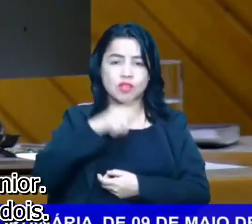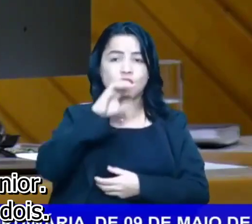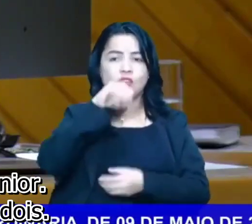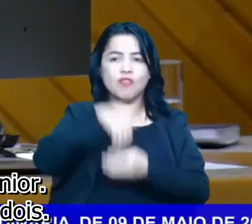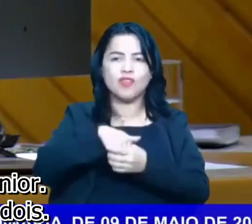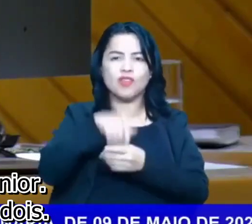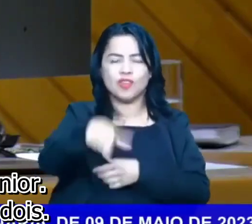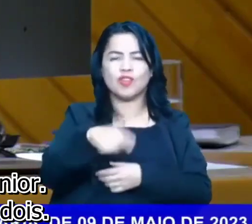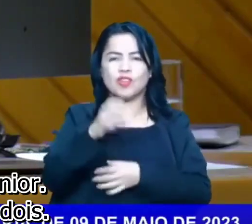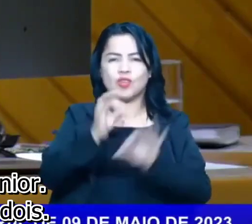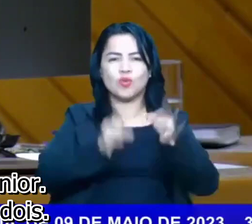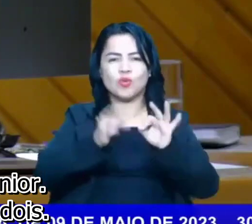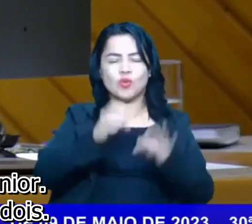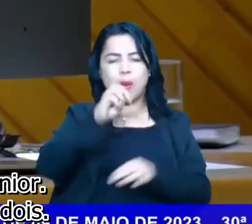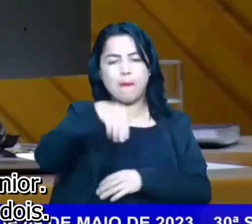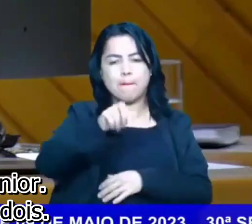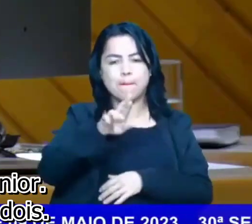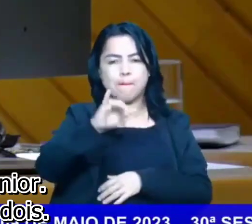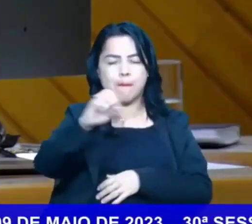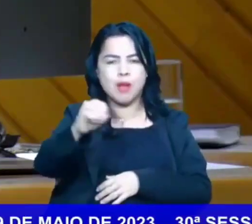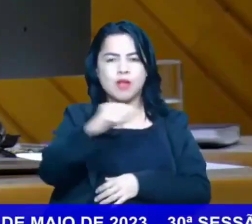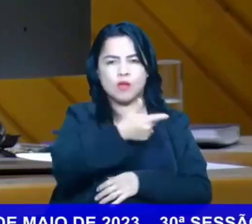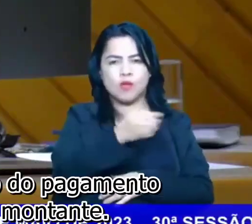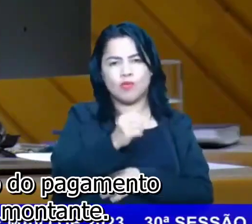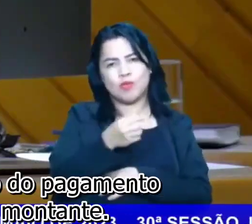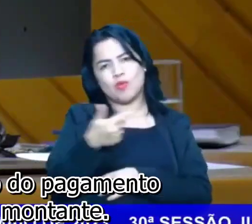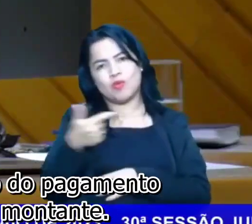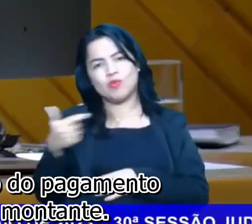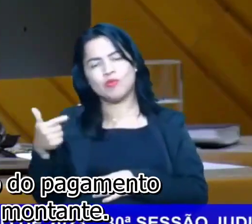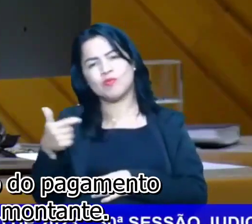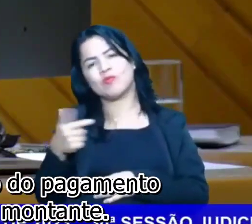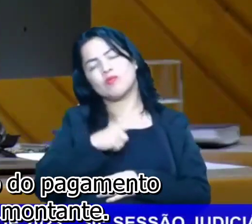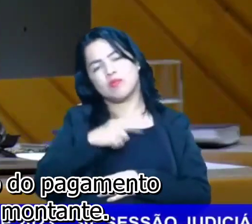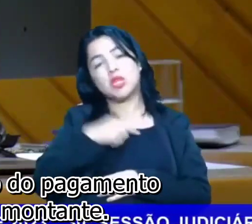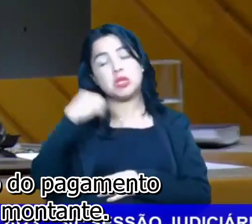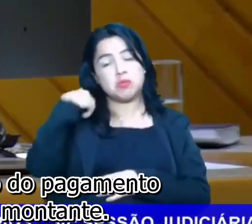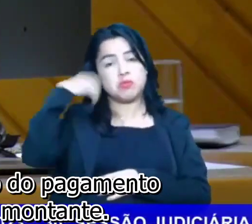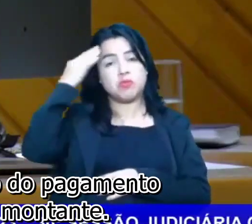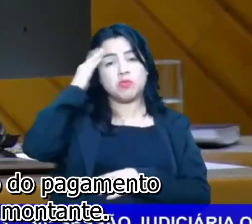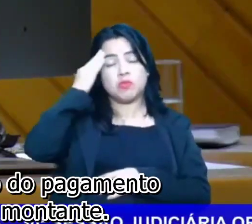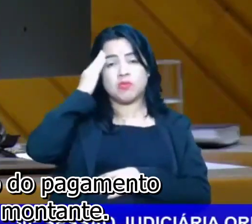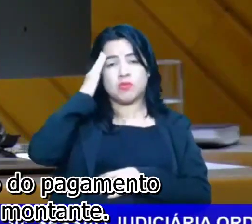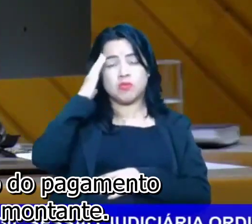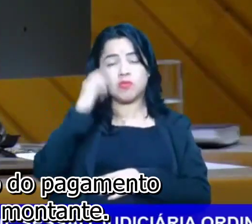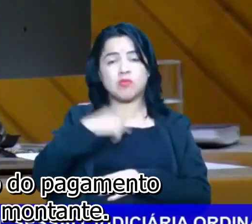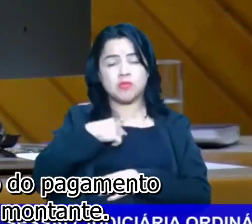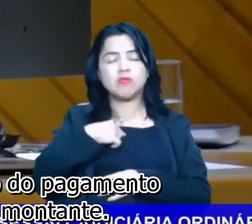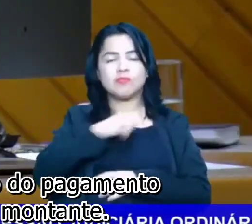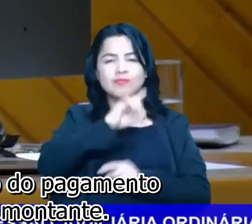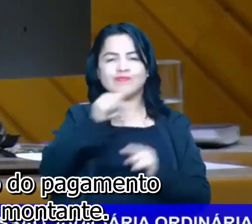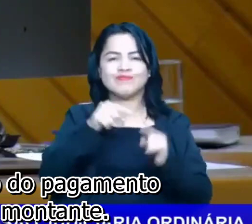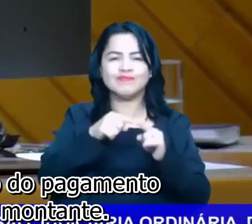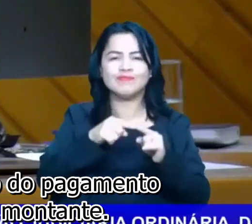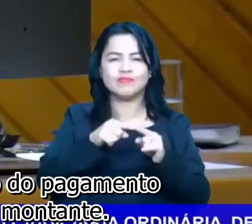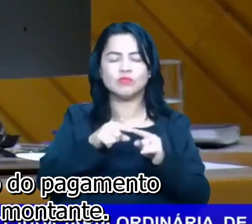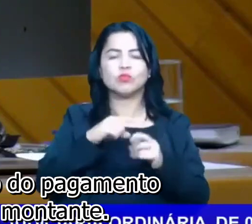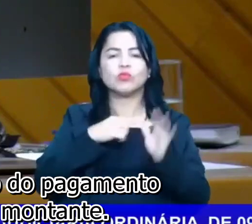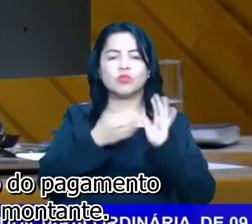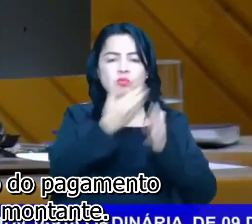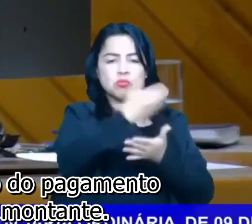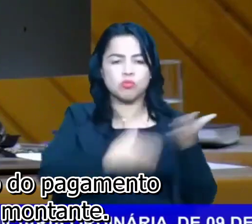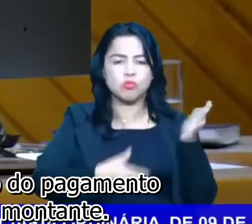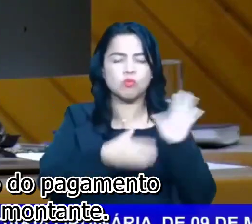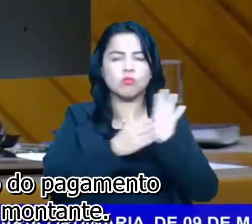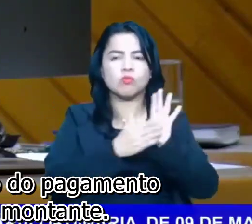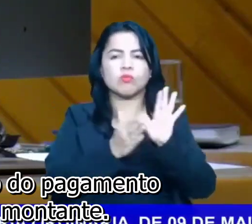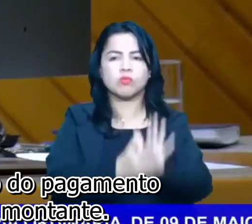Júnior, publicado na sessão em 2022. Portanto, entendo que resta inequívoca a comprovação do pagamento e